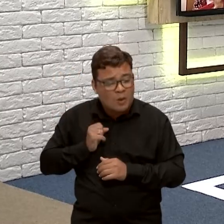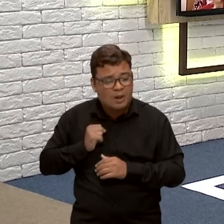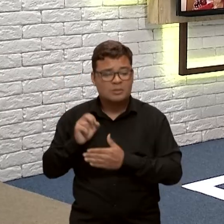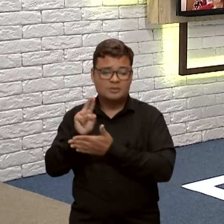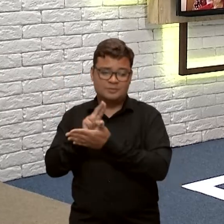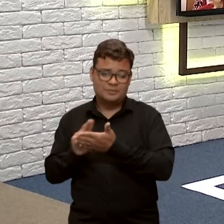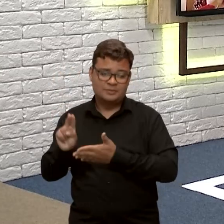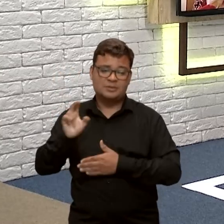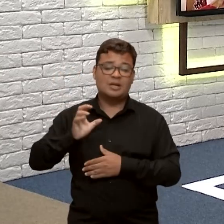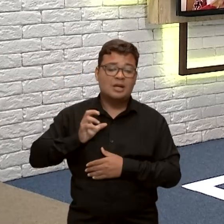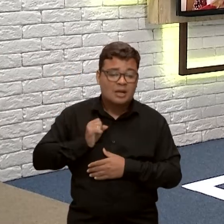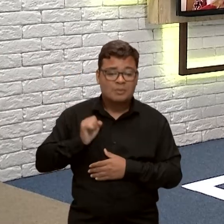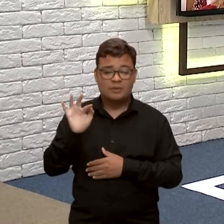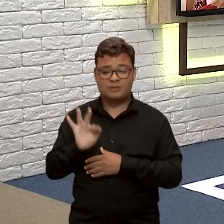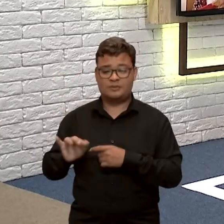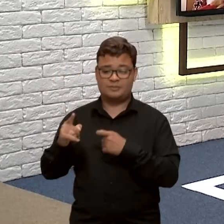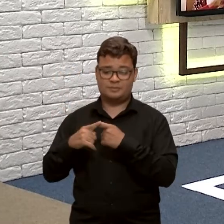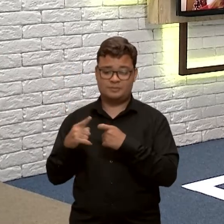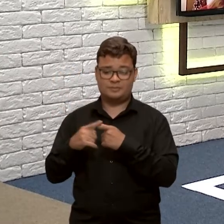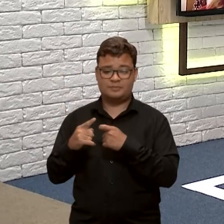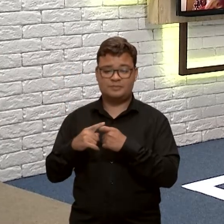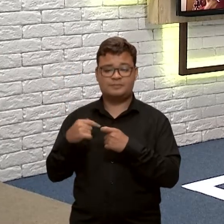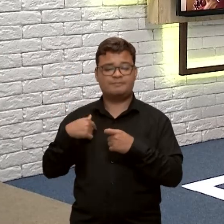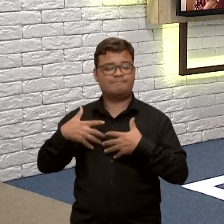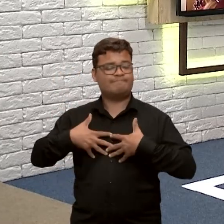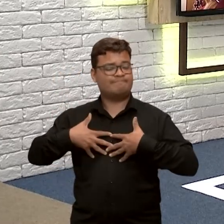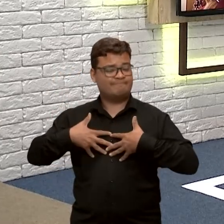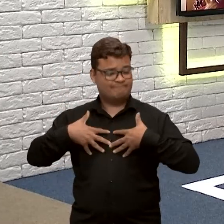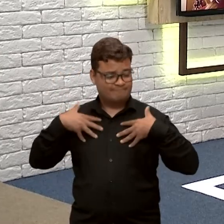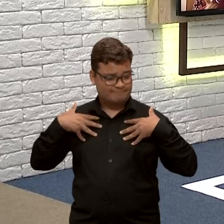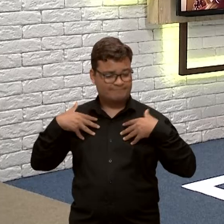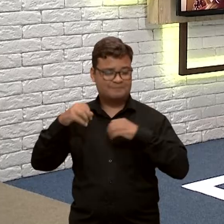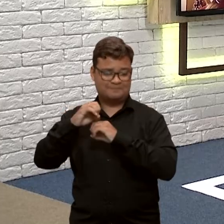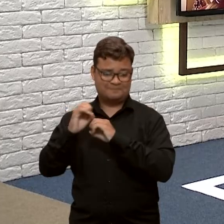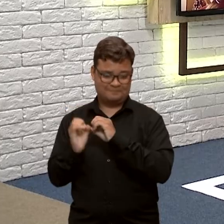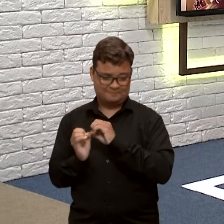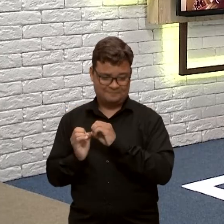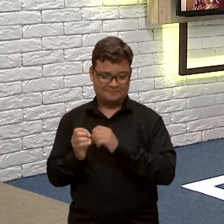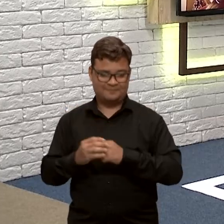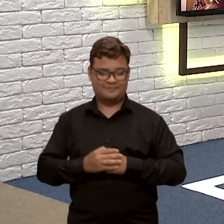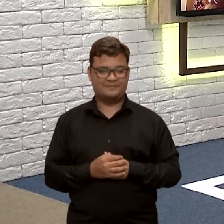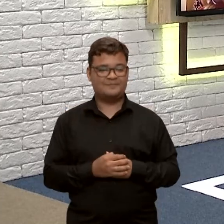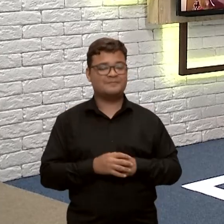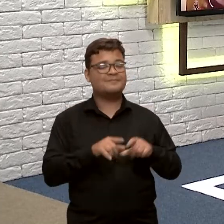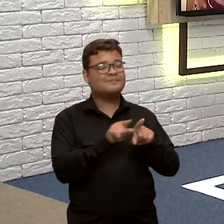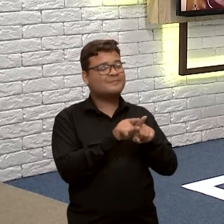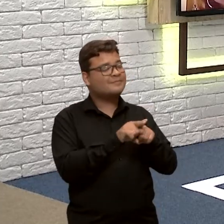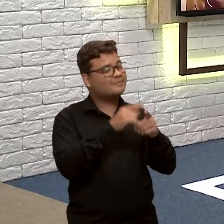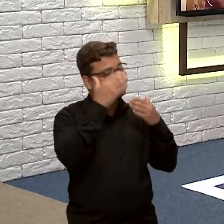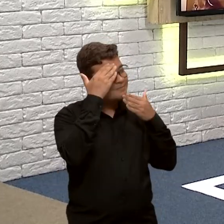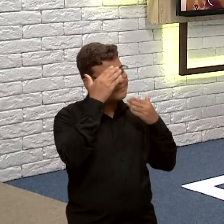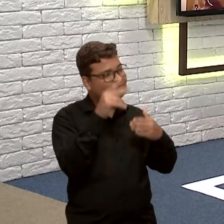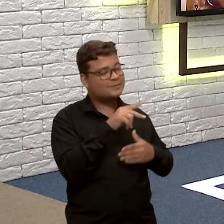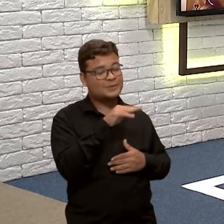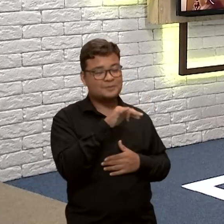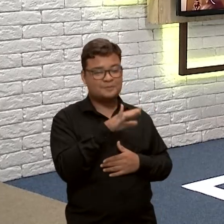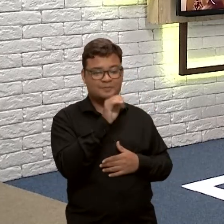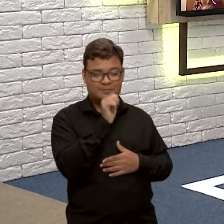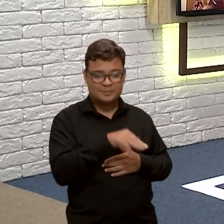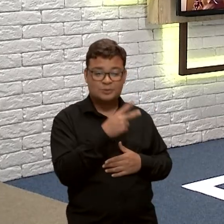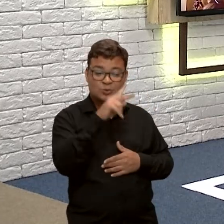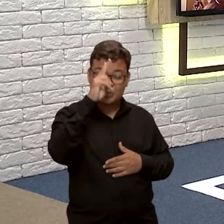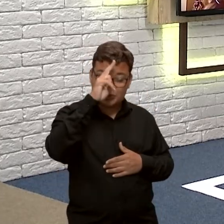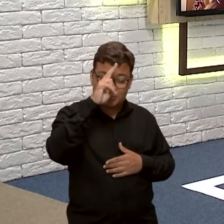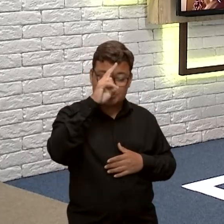universidade, eu amo a Faculdade de Medicina. Eu tenho muito orgulho de ser UFG. E também muito obrigada, Miriam, por contar a sua